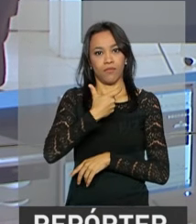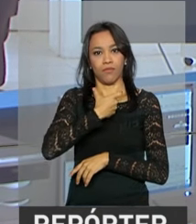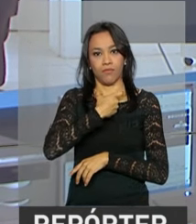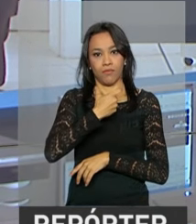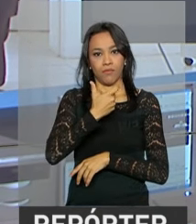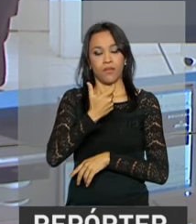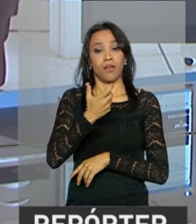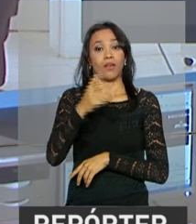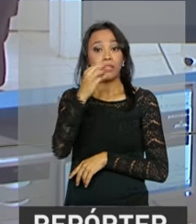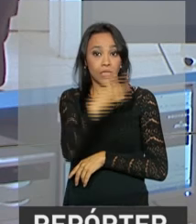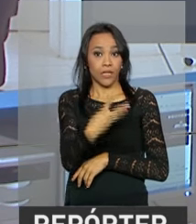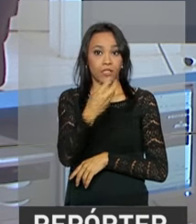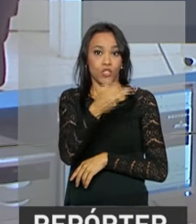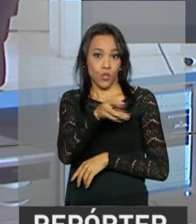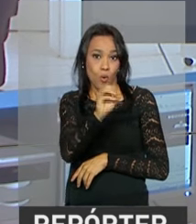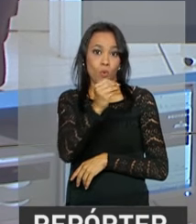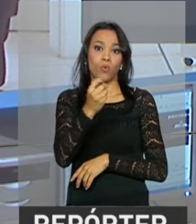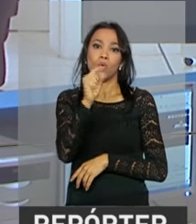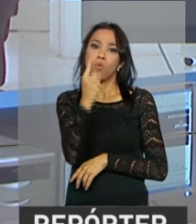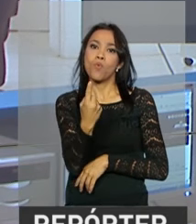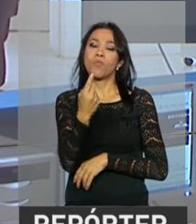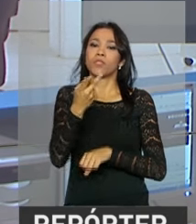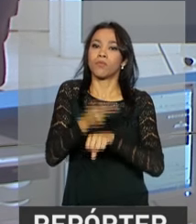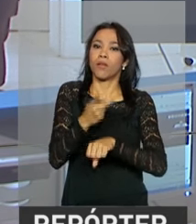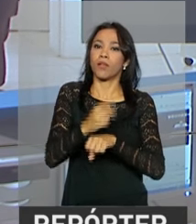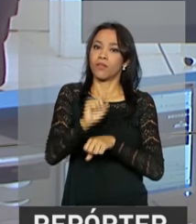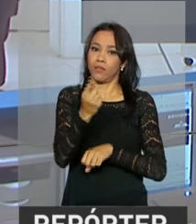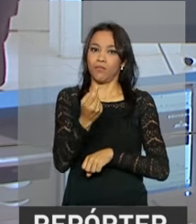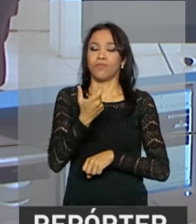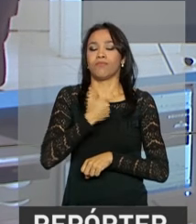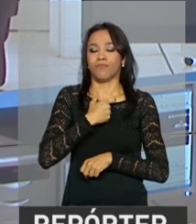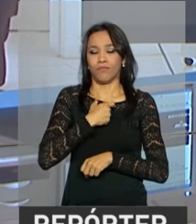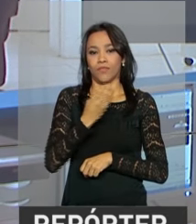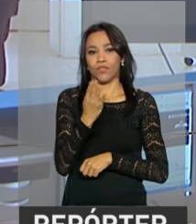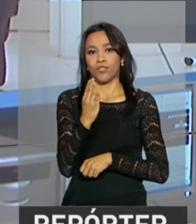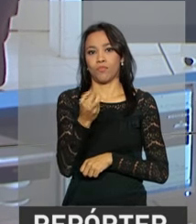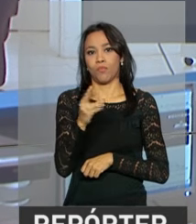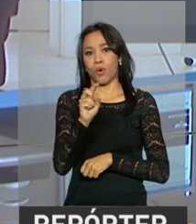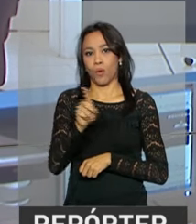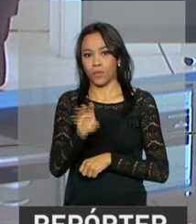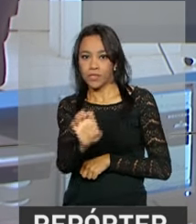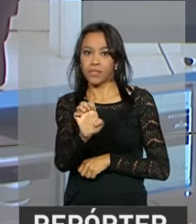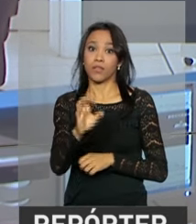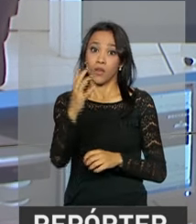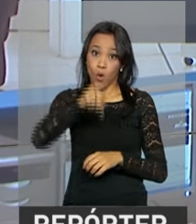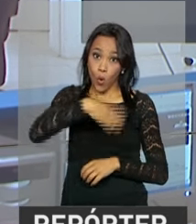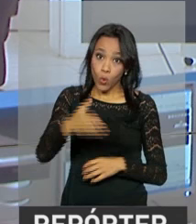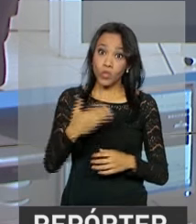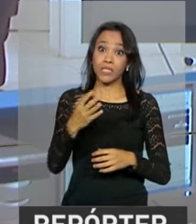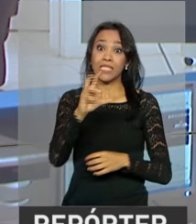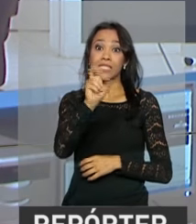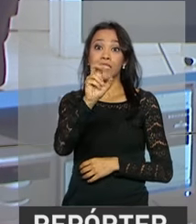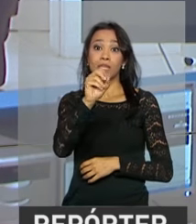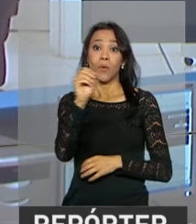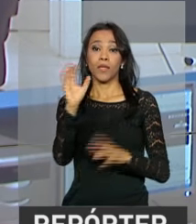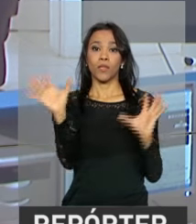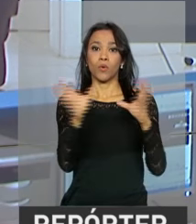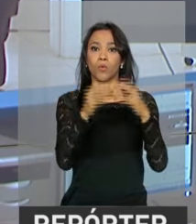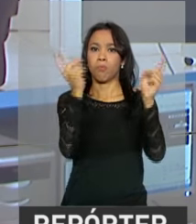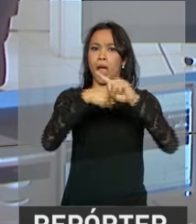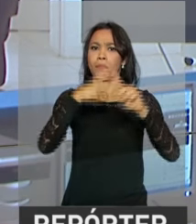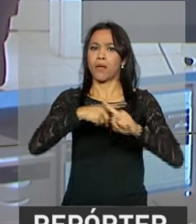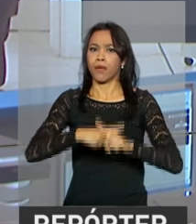são elas três de ouro uma de prata e uma de bronze hoje são mais de 50 provas com definição de